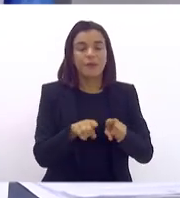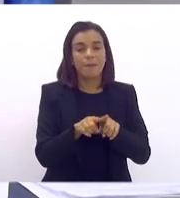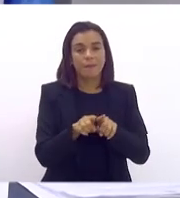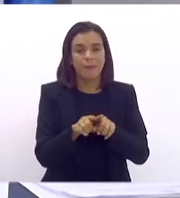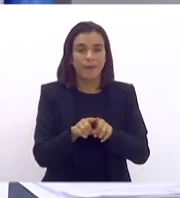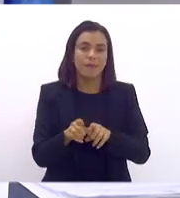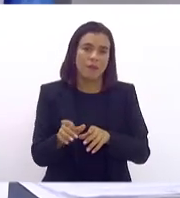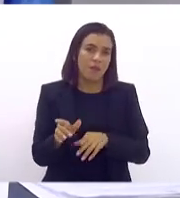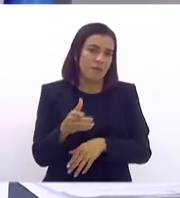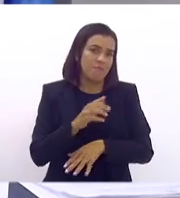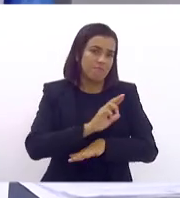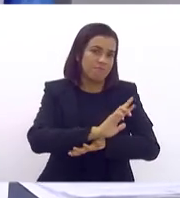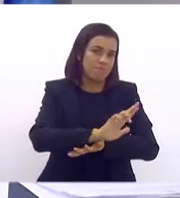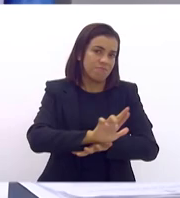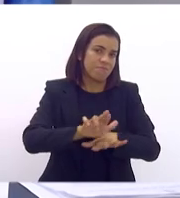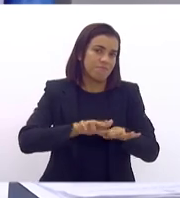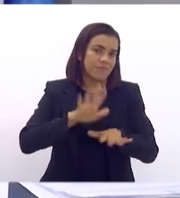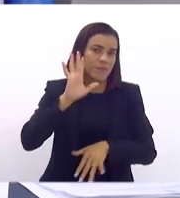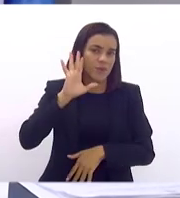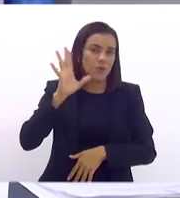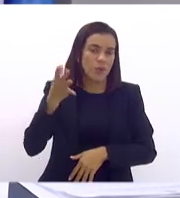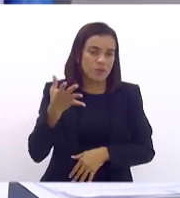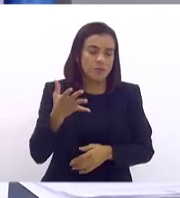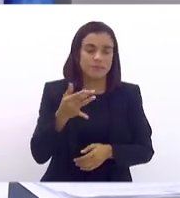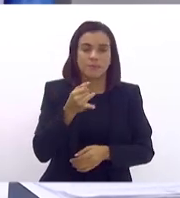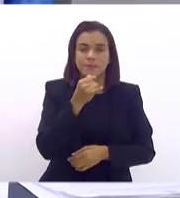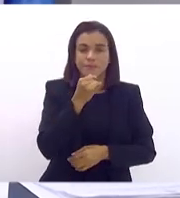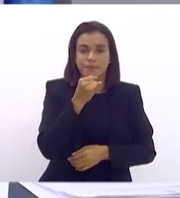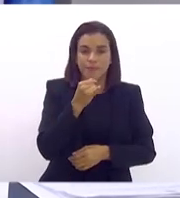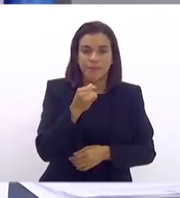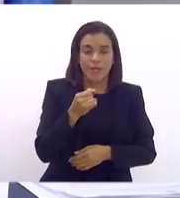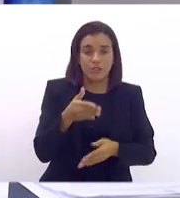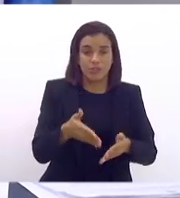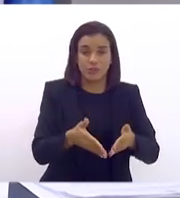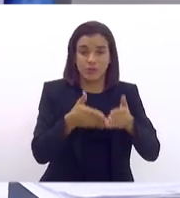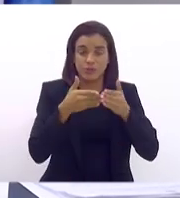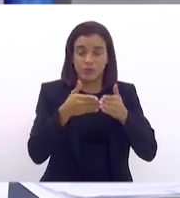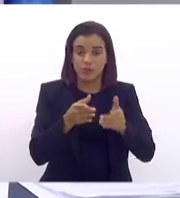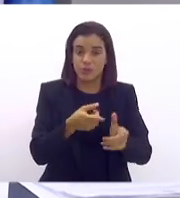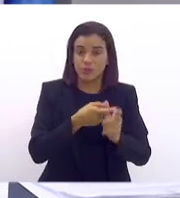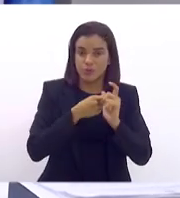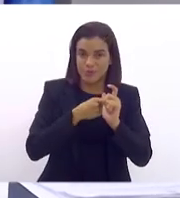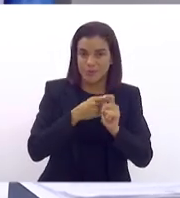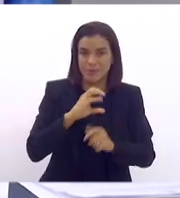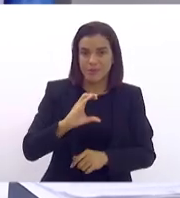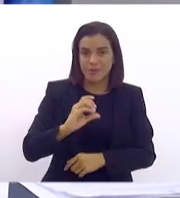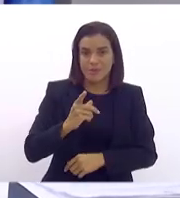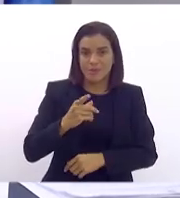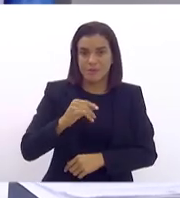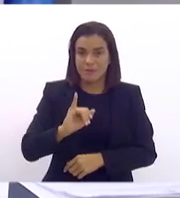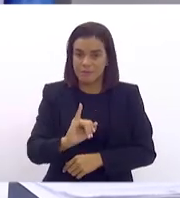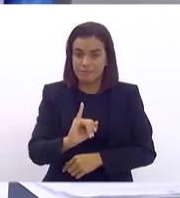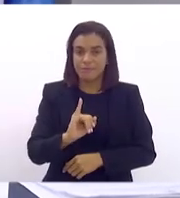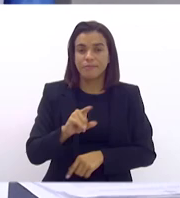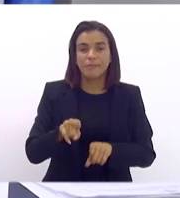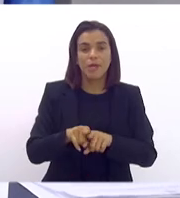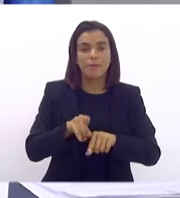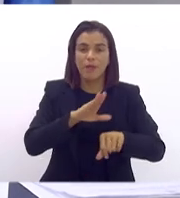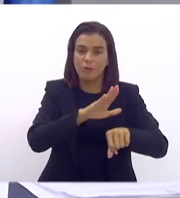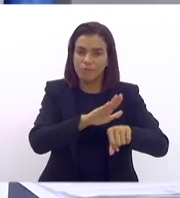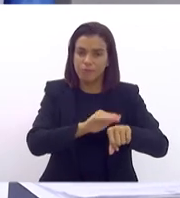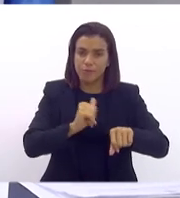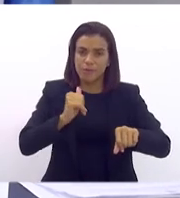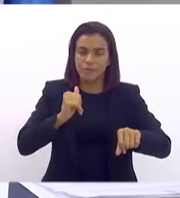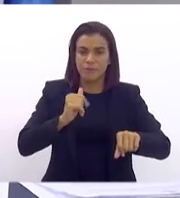outras soluções que podemos tomar aqui, definições, que a gente suspenda a CPI, convoque